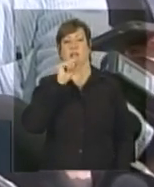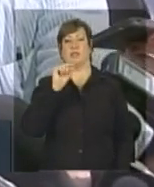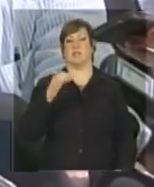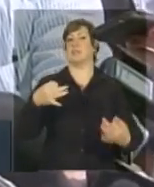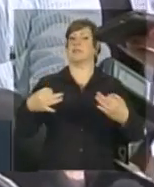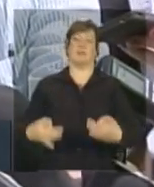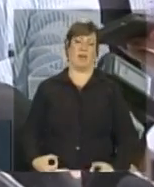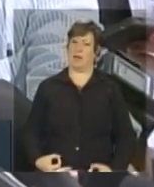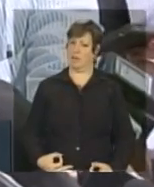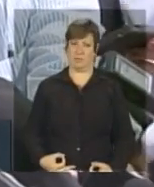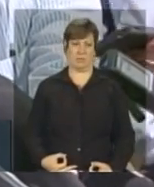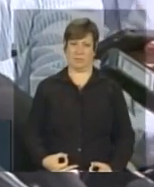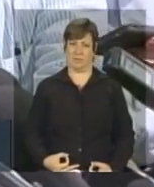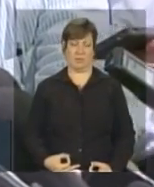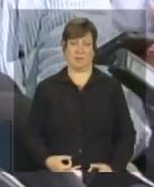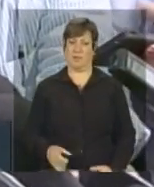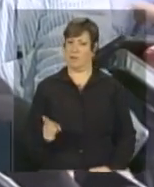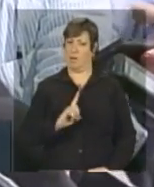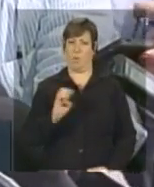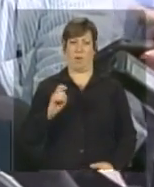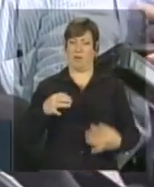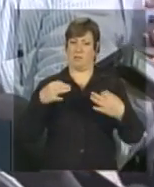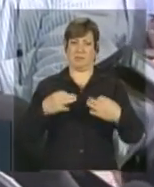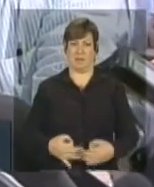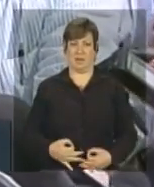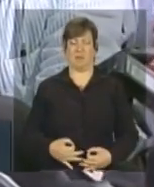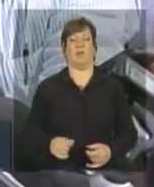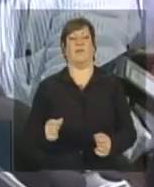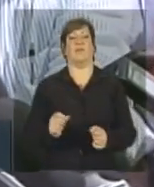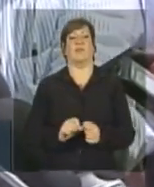correto, né, instaurar